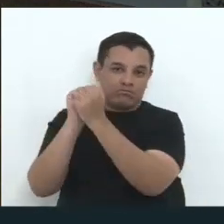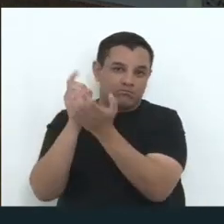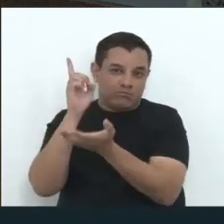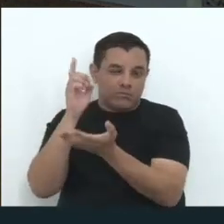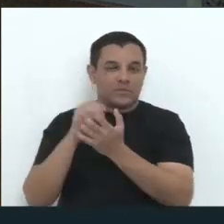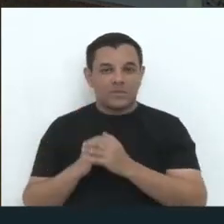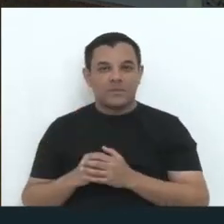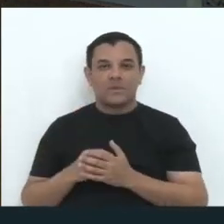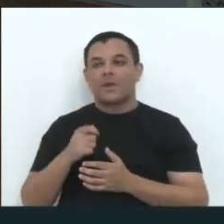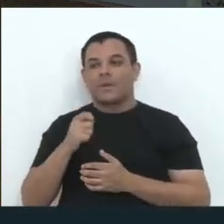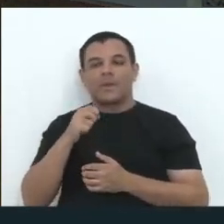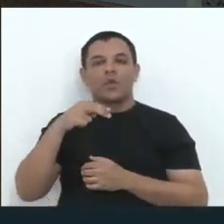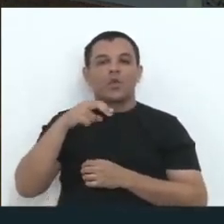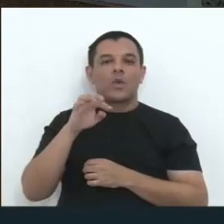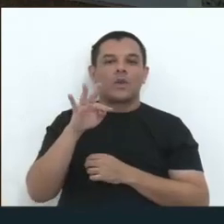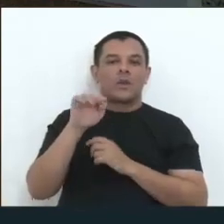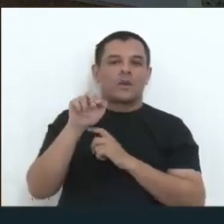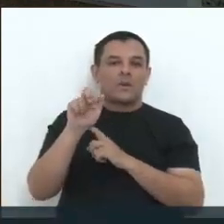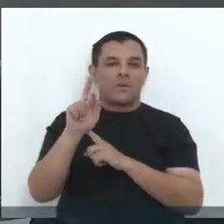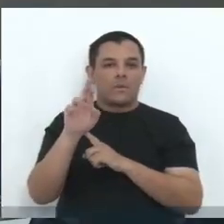jornalista Pedro Notaro.